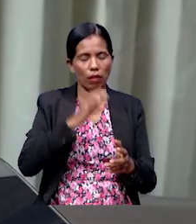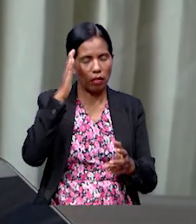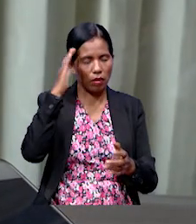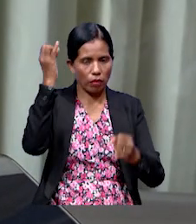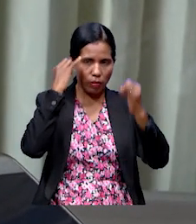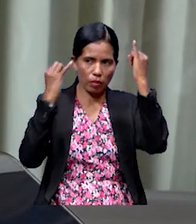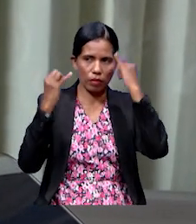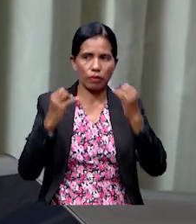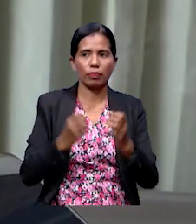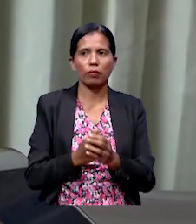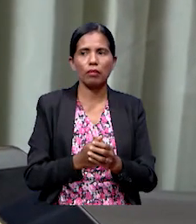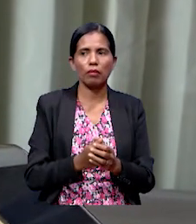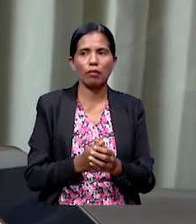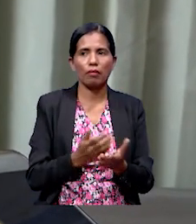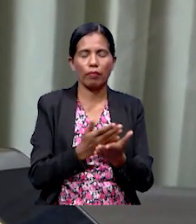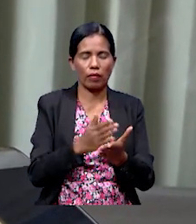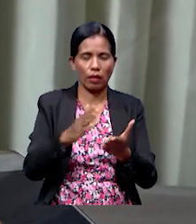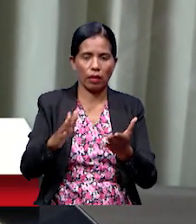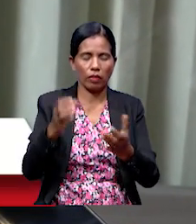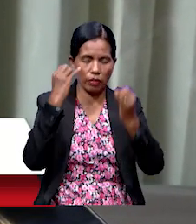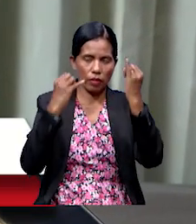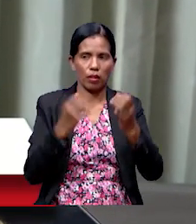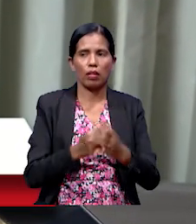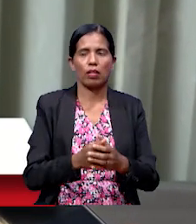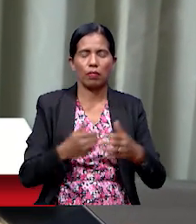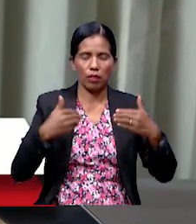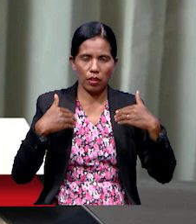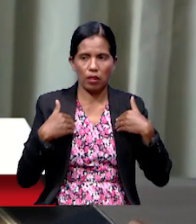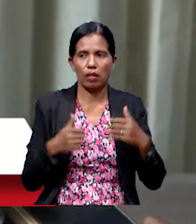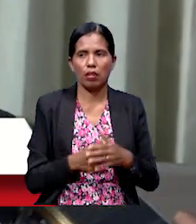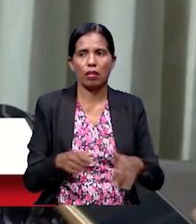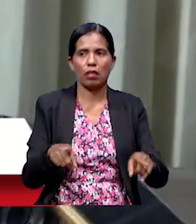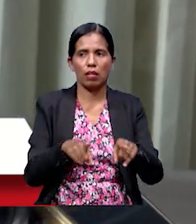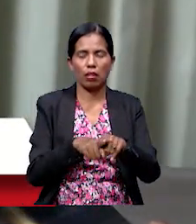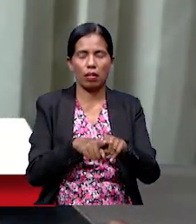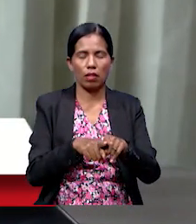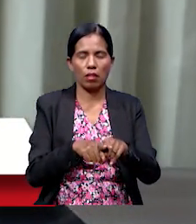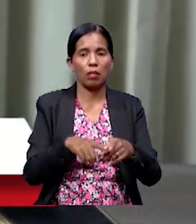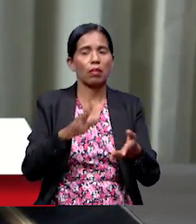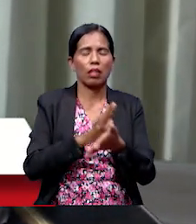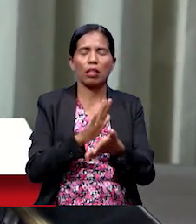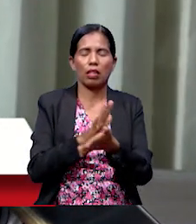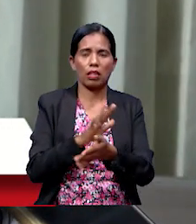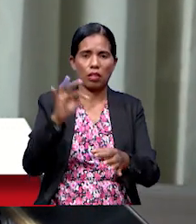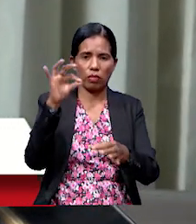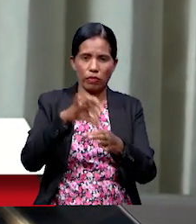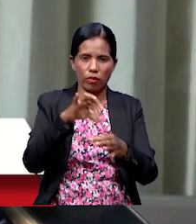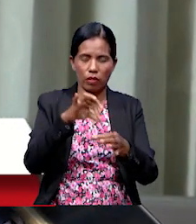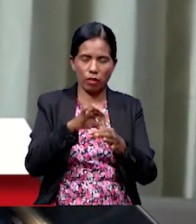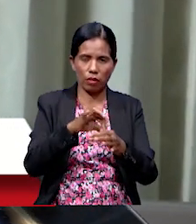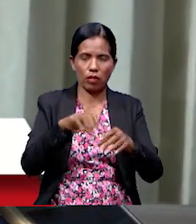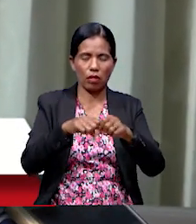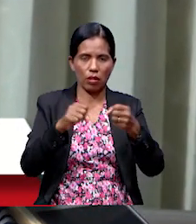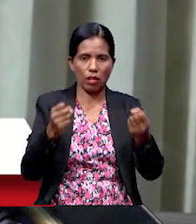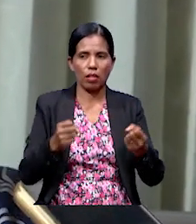que espalha, numa situação que acontece, há um boletim que está